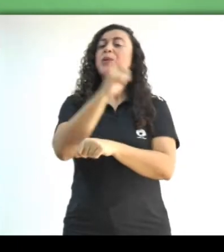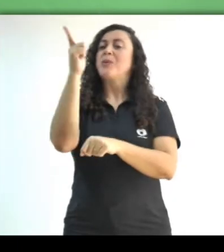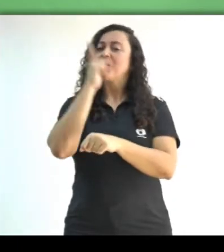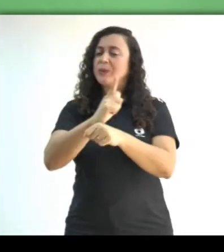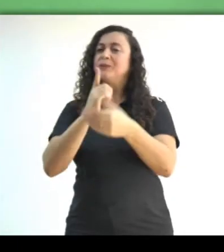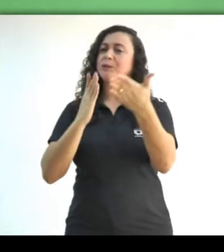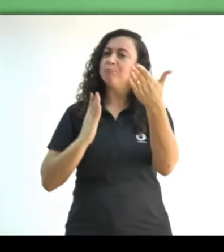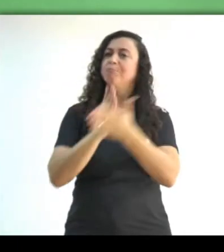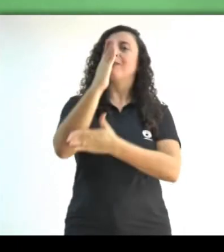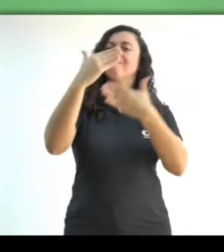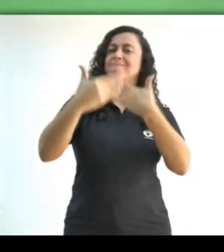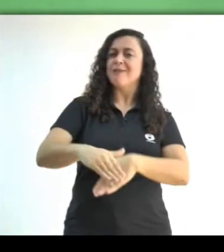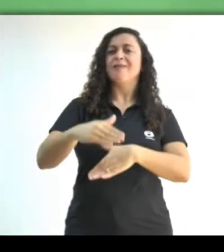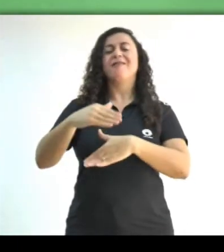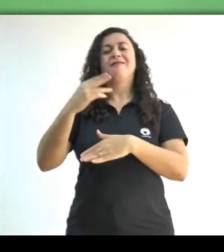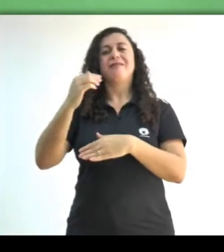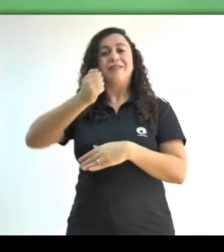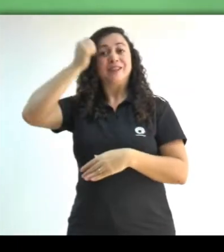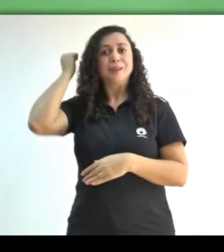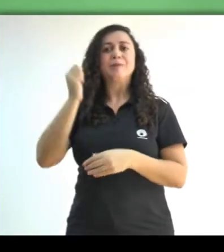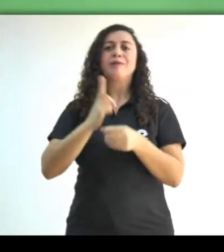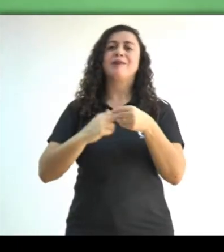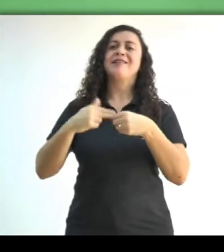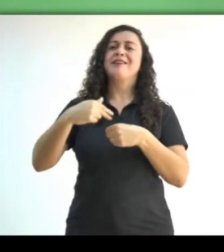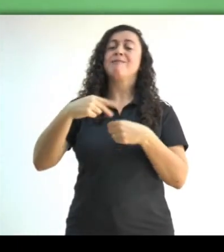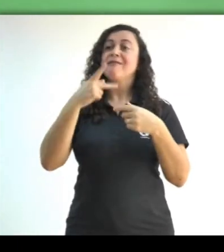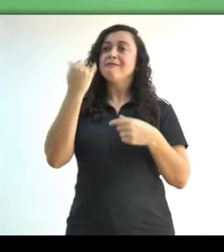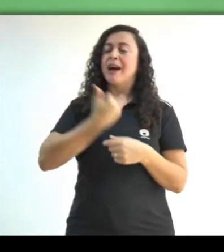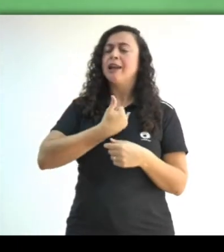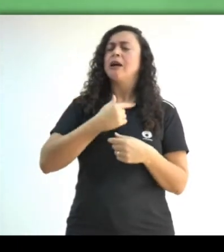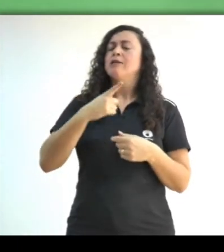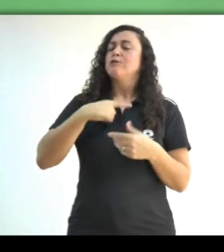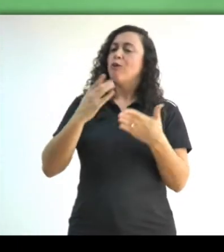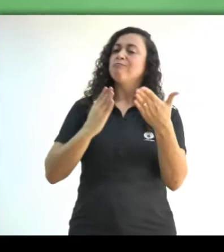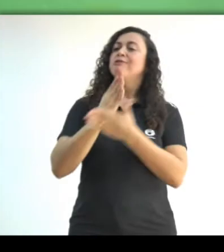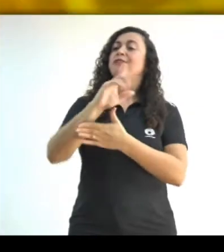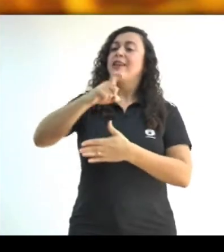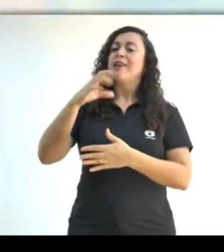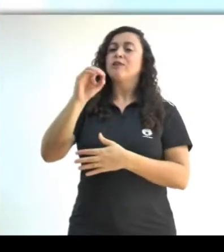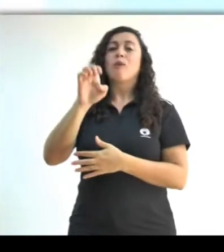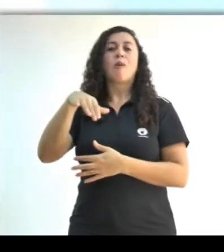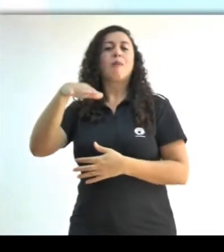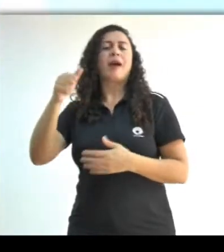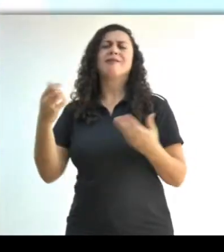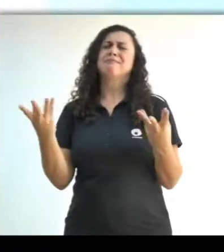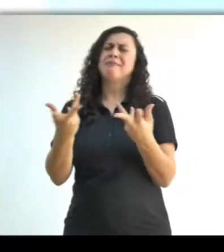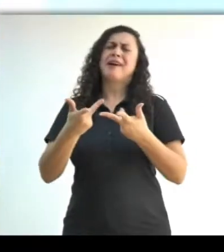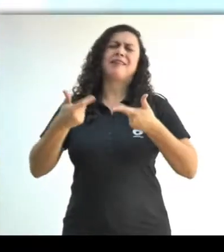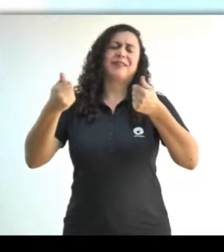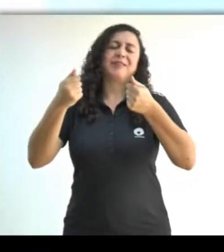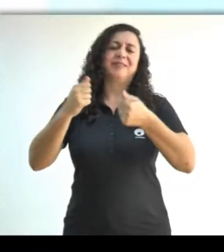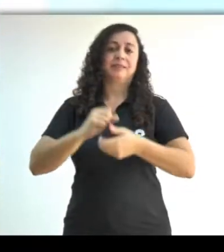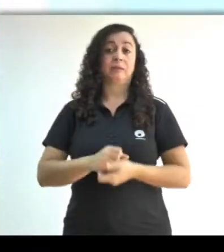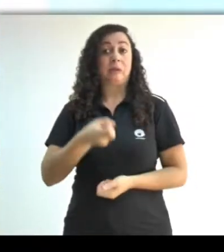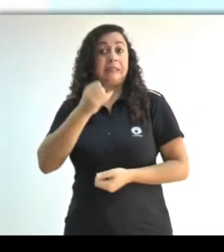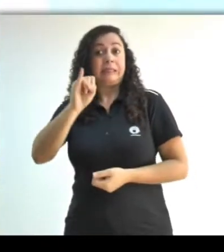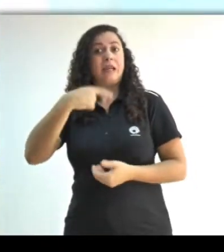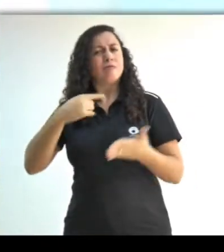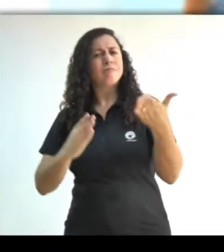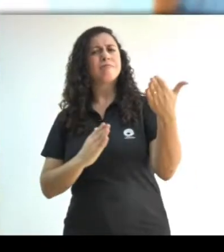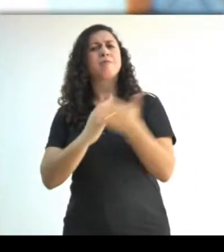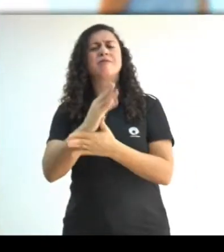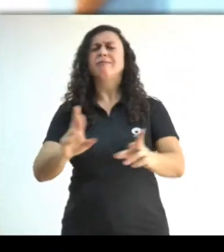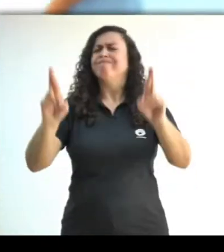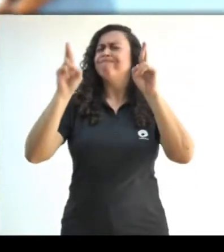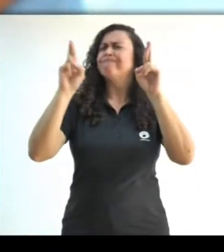Unicamp e chega para mim e fala assim, fui aluno do Colmeia, sabe? É maravilhoso. E se eu for aprovada, se Deus quiser,